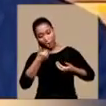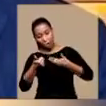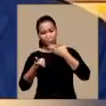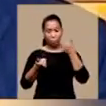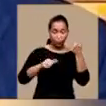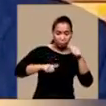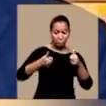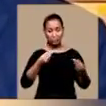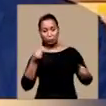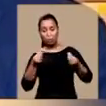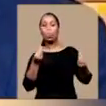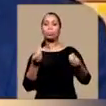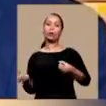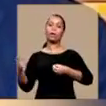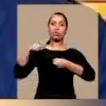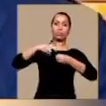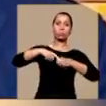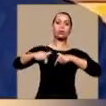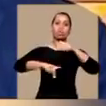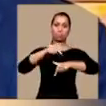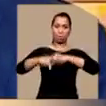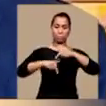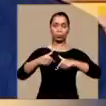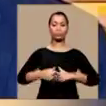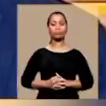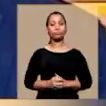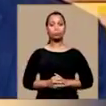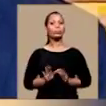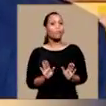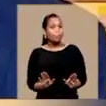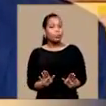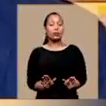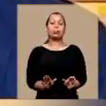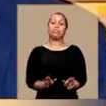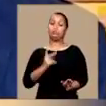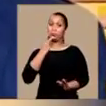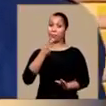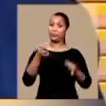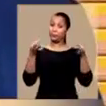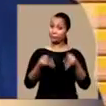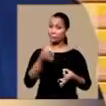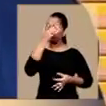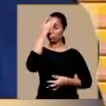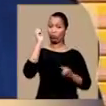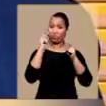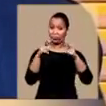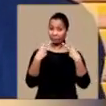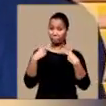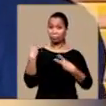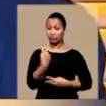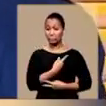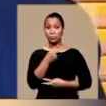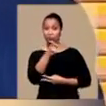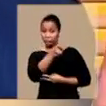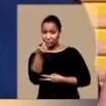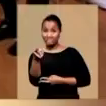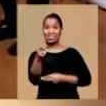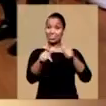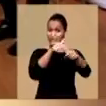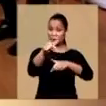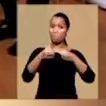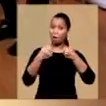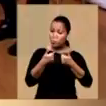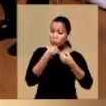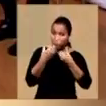pode melhorar, para tentar se recolocar o mais rapidamente no mercado. Mas volto a frisar, né, para o pessoal que está assistindo a gente, né, vocês que